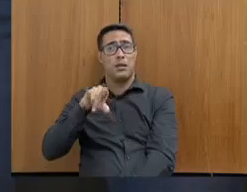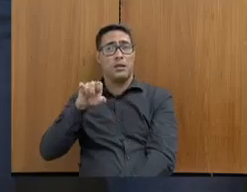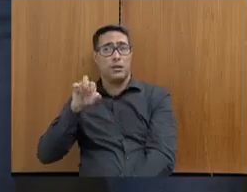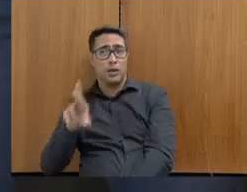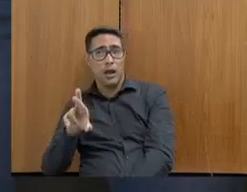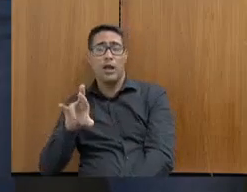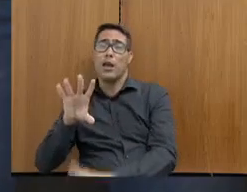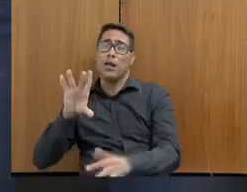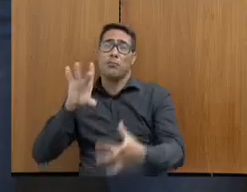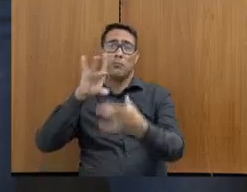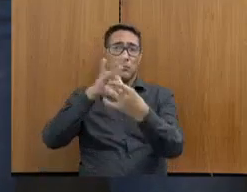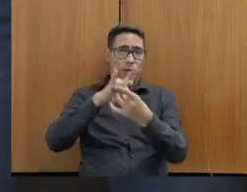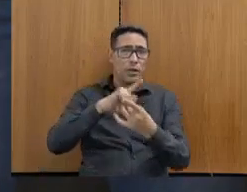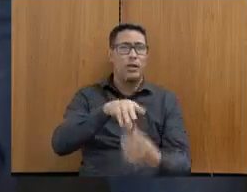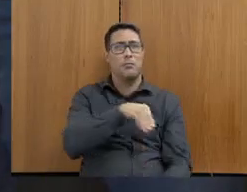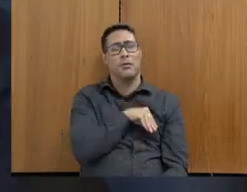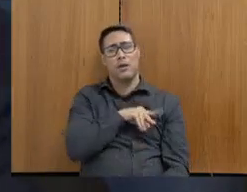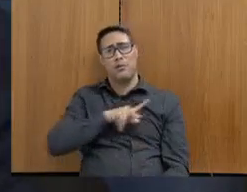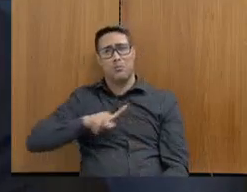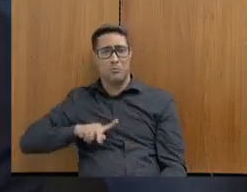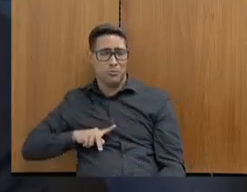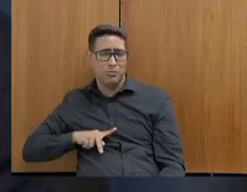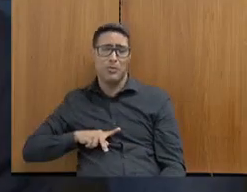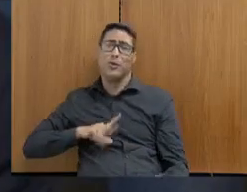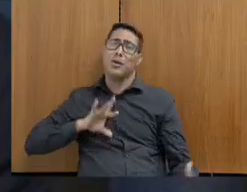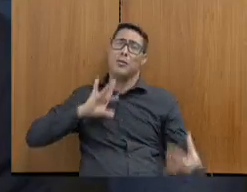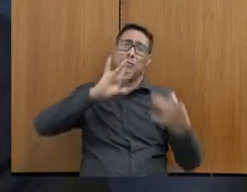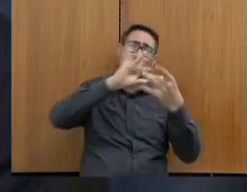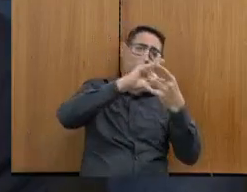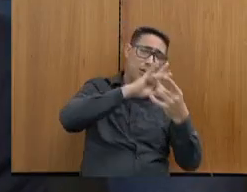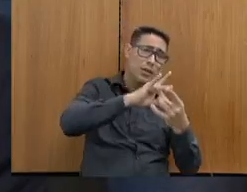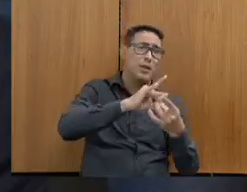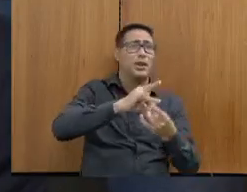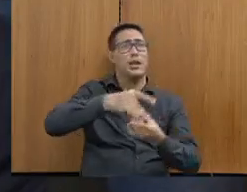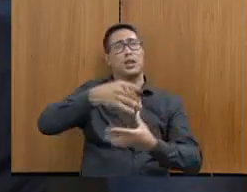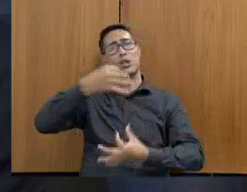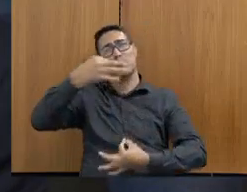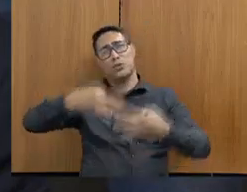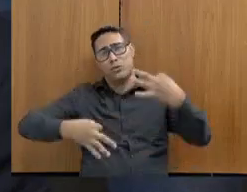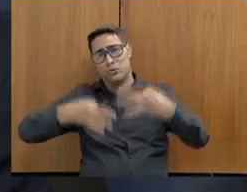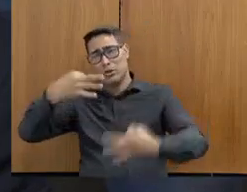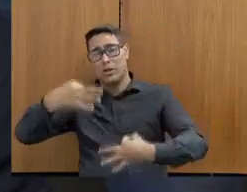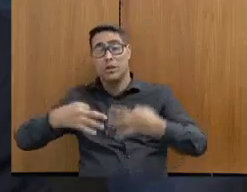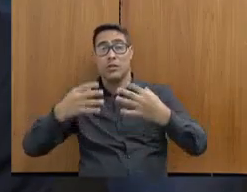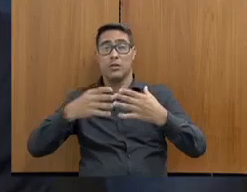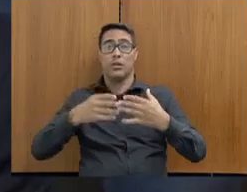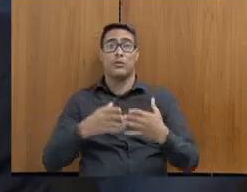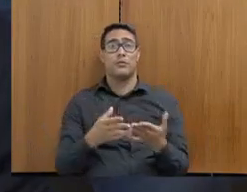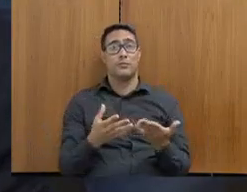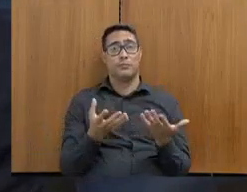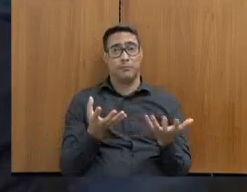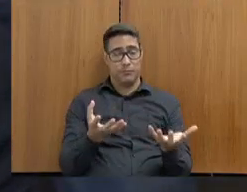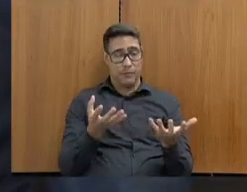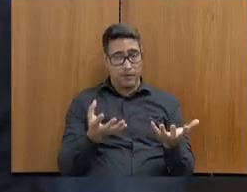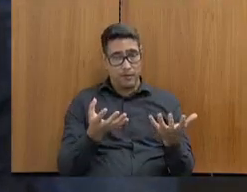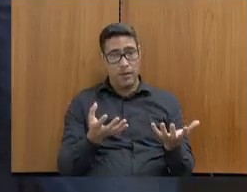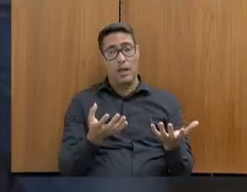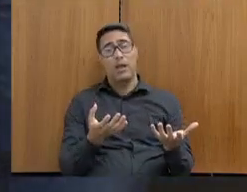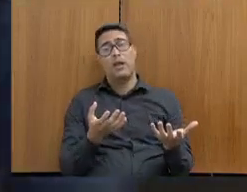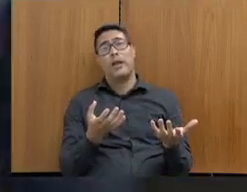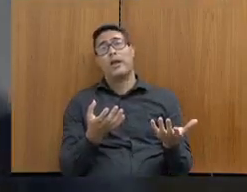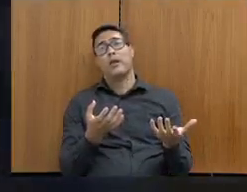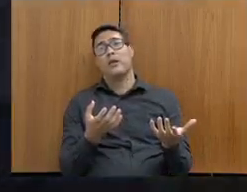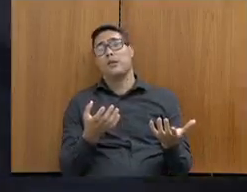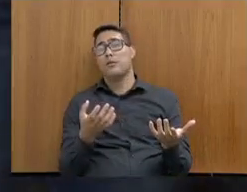parceria com o nosso ministério público em parceria com Tribunal de Justiça então quero aqui antes de mais nada Doutora Letícia e